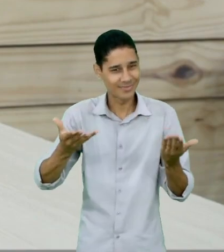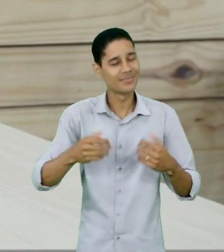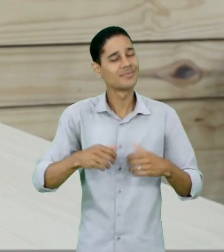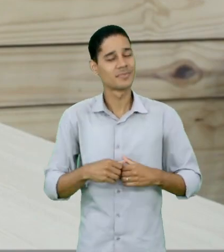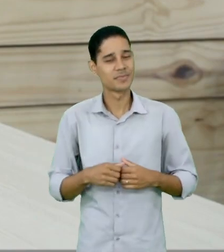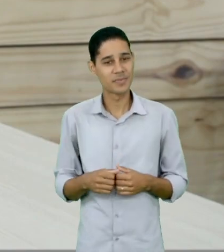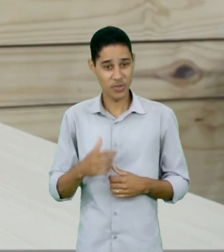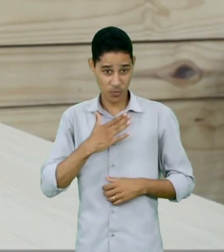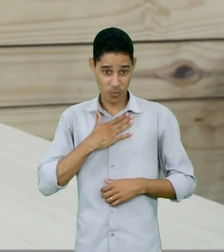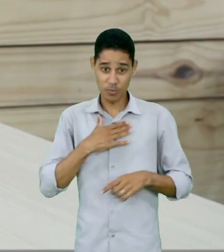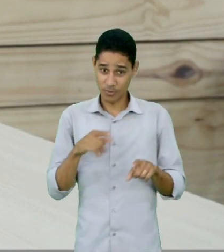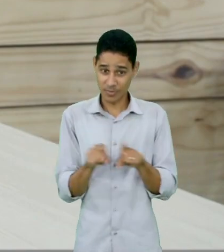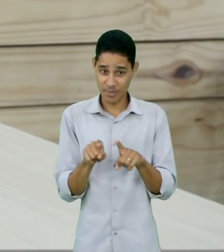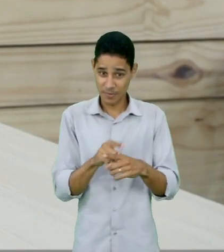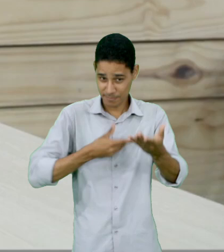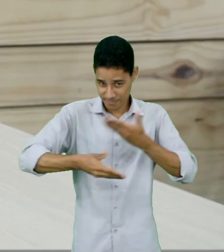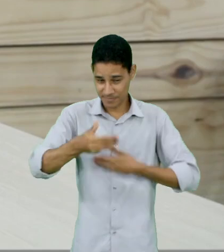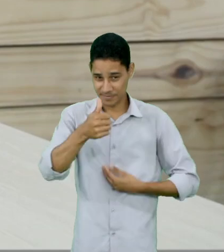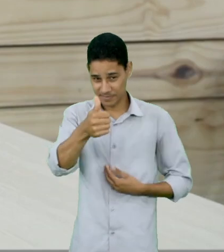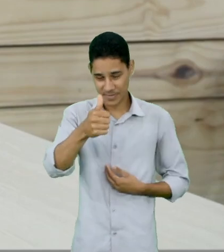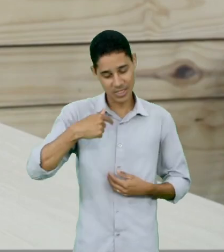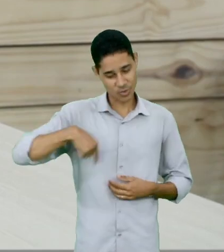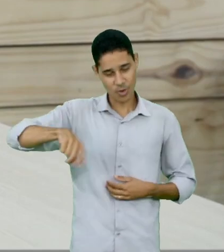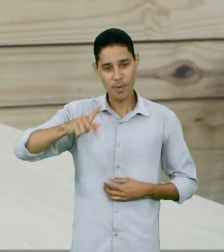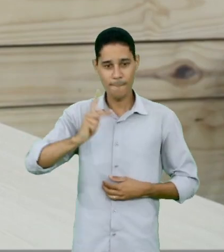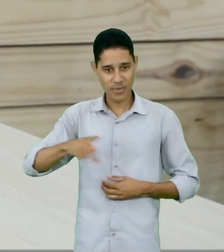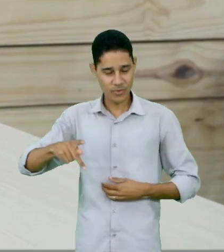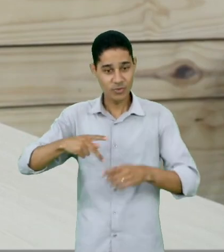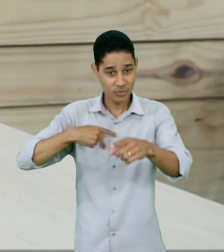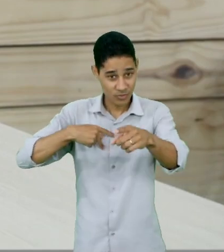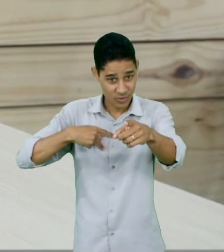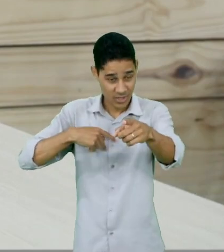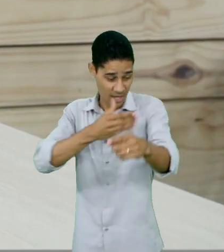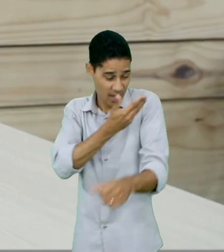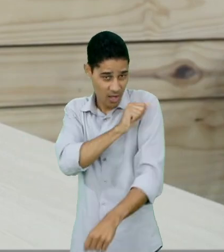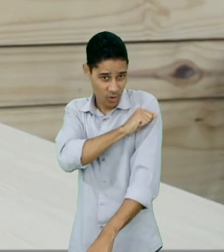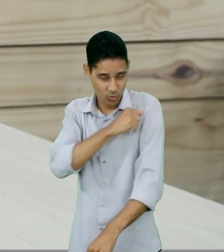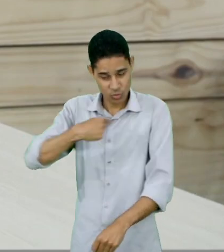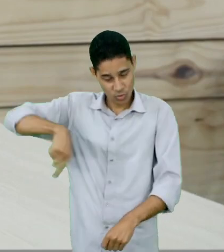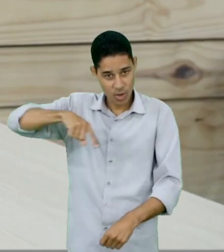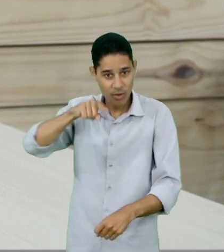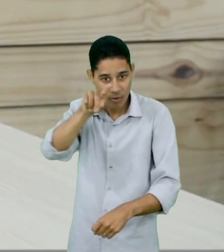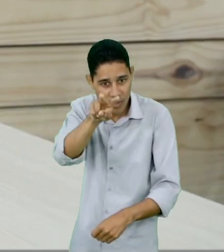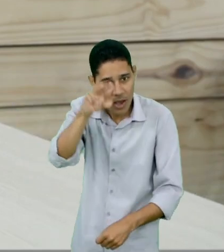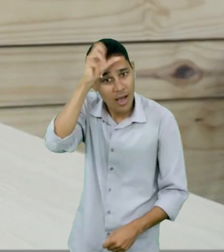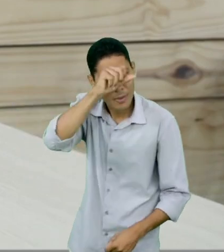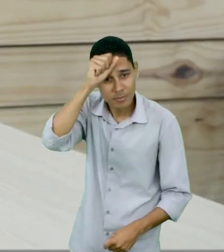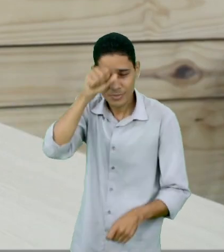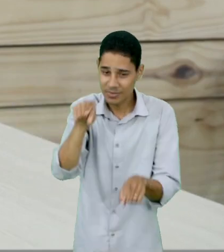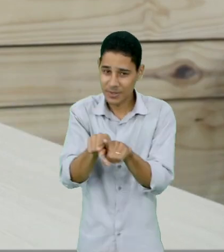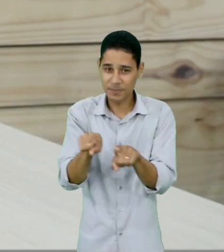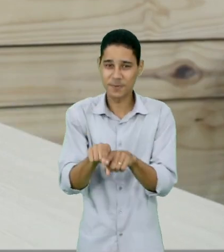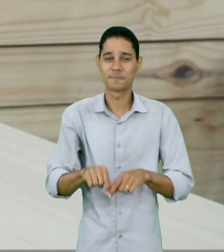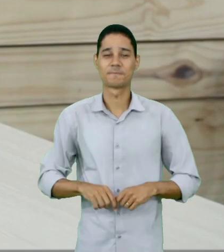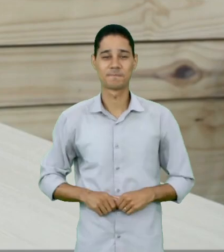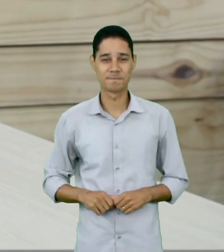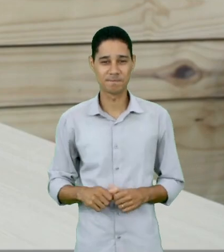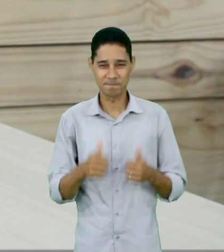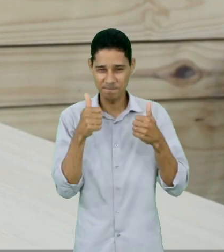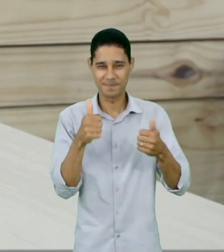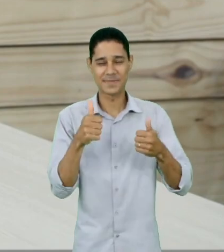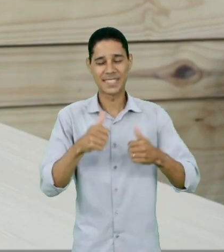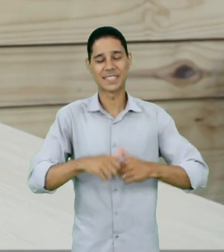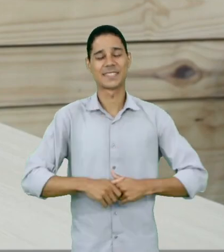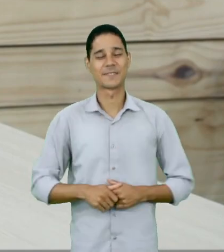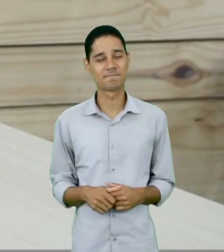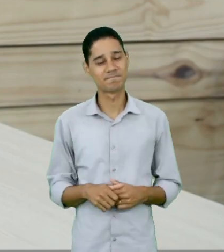também. Nós, professores, também aprendemos com os alunos. Então, eu acho importante trazer esses desafios. Beleza? Eu espero